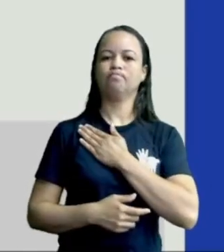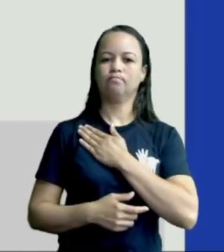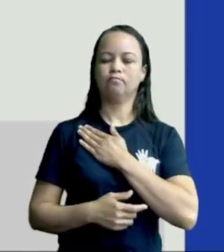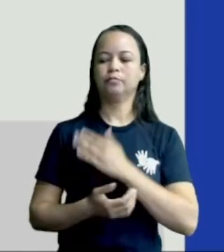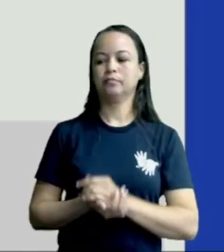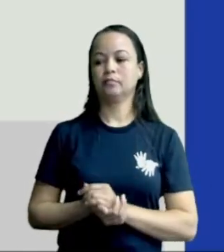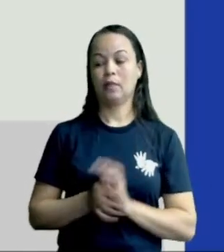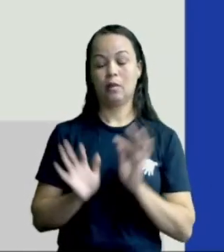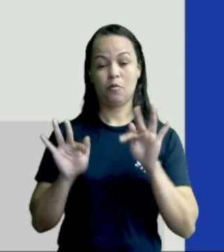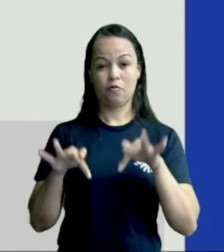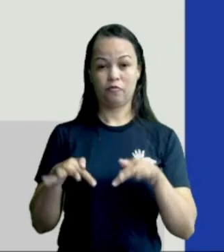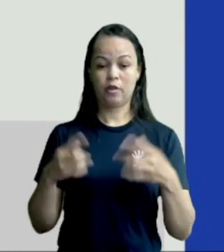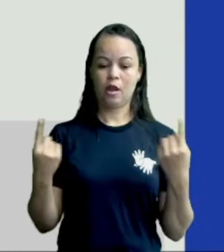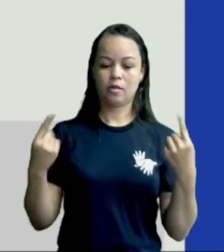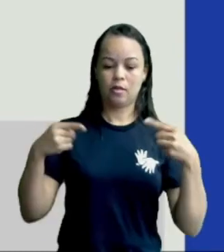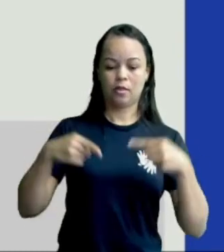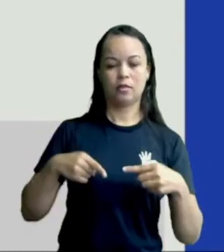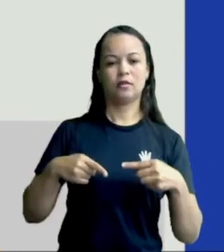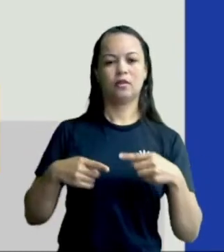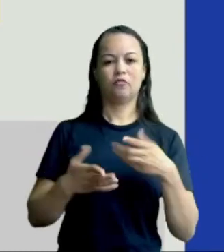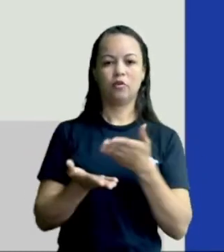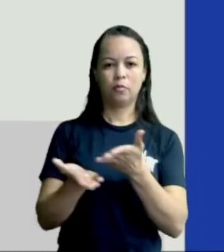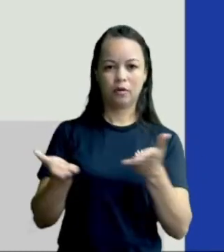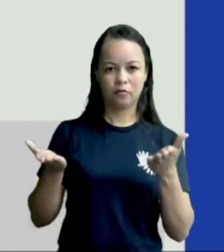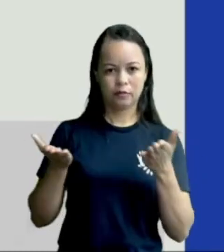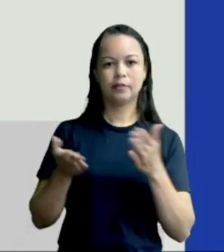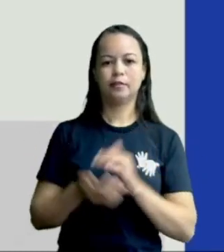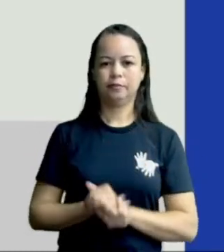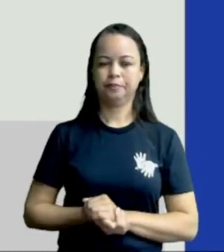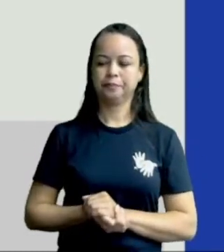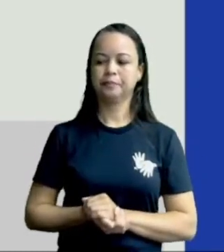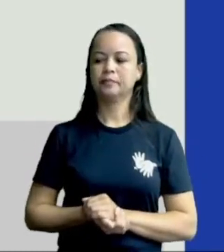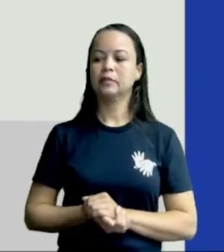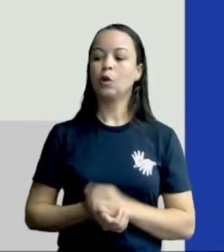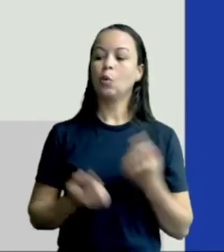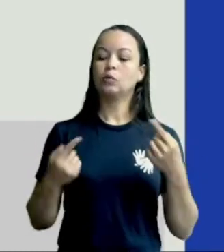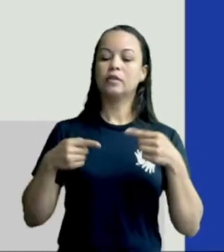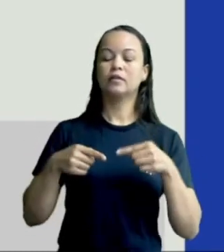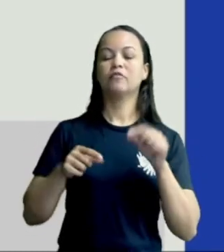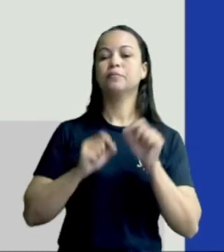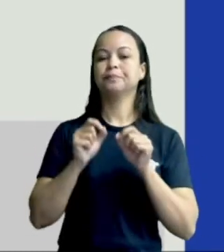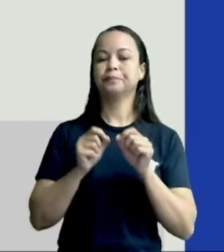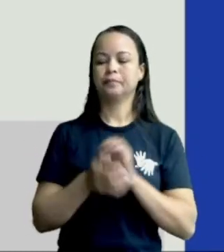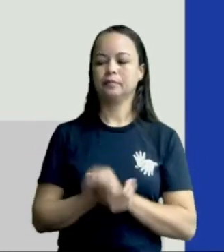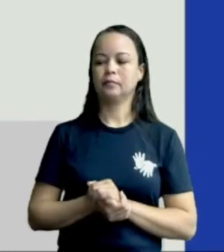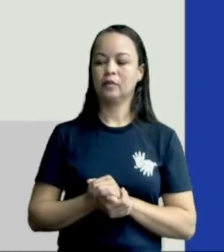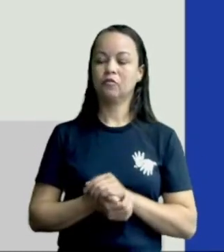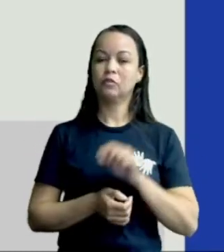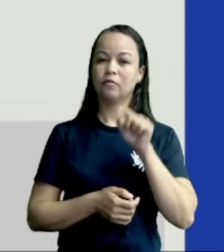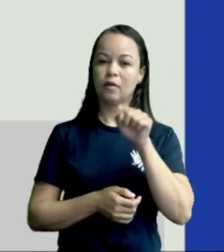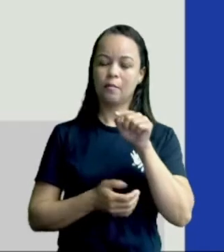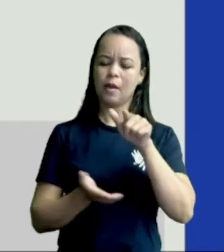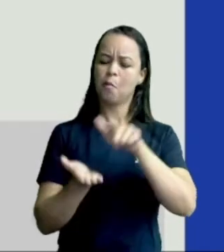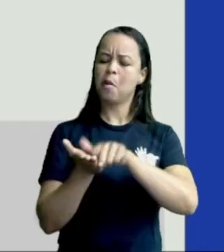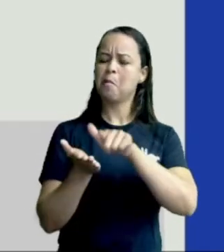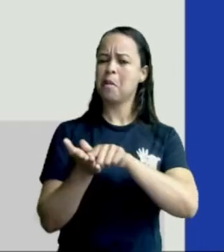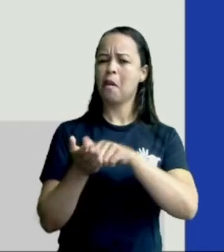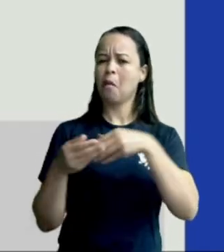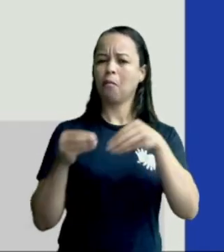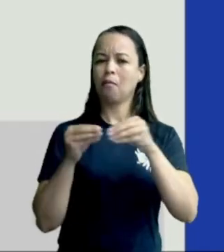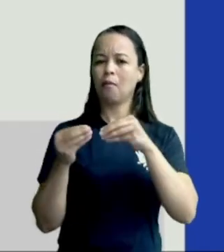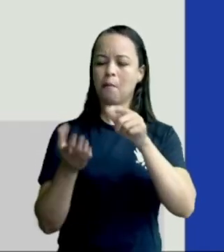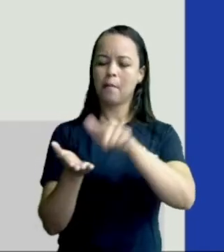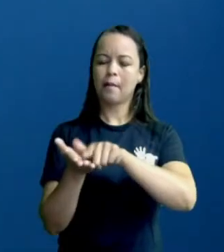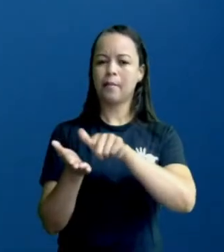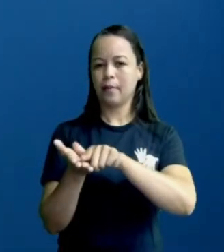E por fim, vou lançar um desafio aqui para vocês, tá bom? O desafio é, você vai pegar uma folha aí avulsa, tá? Uma